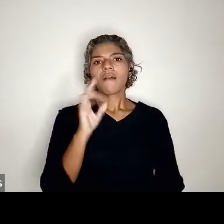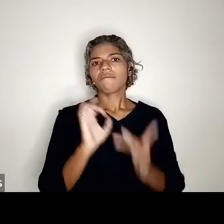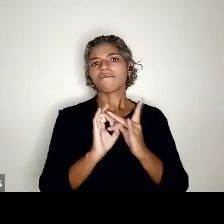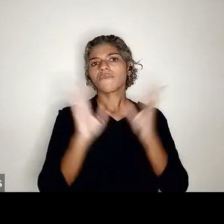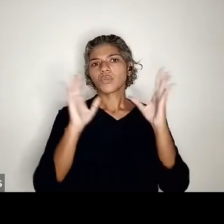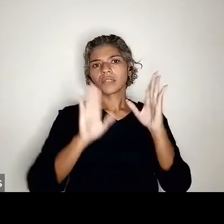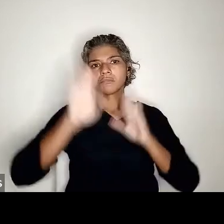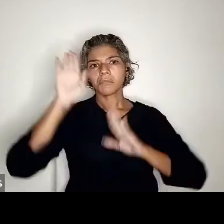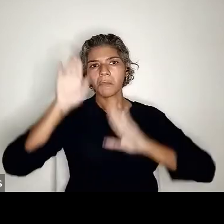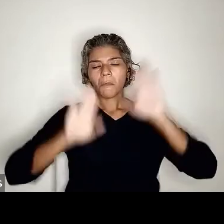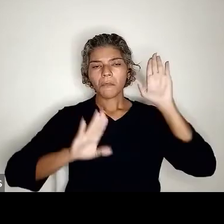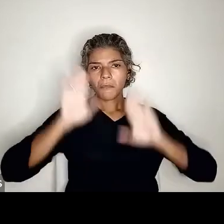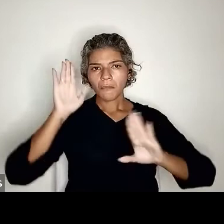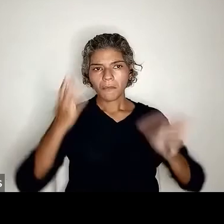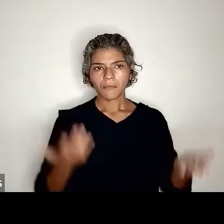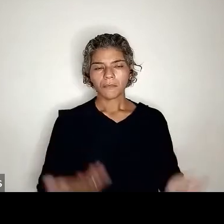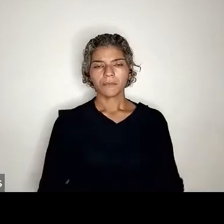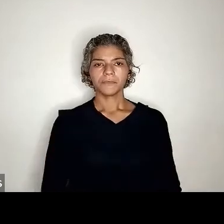não...